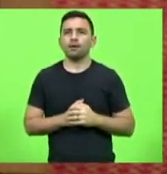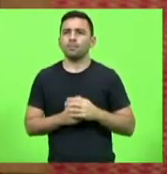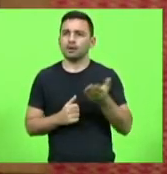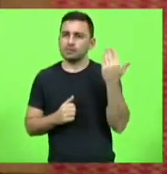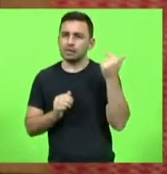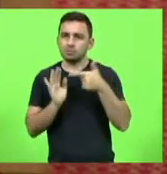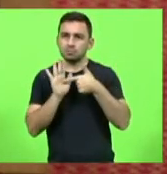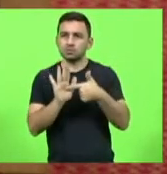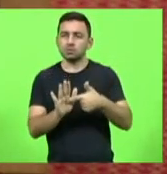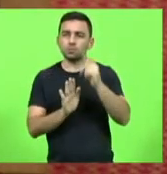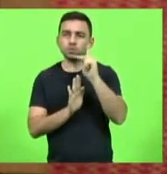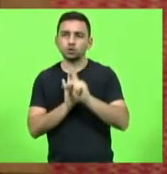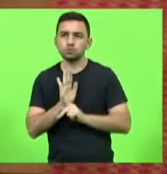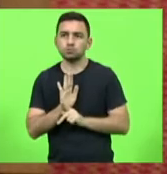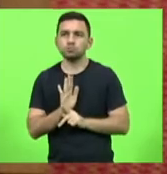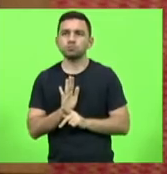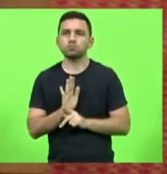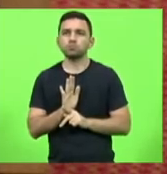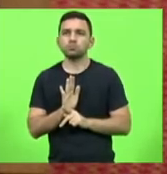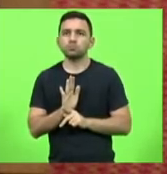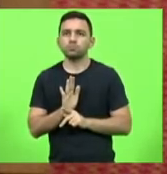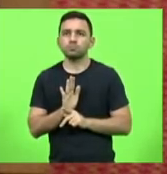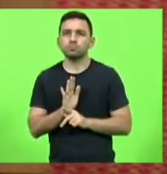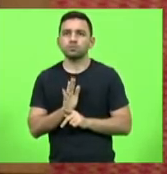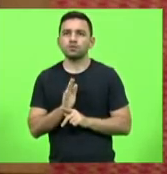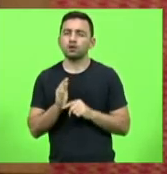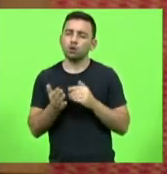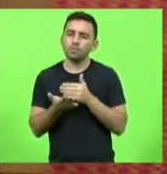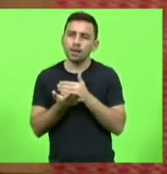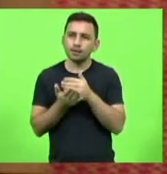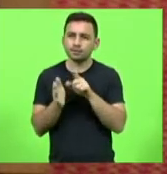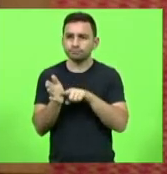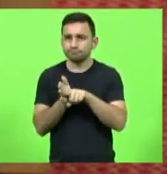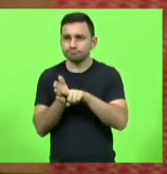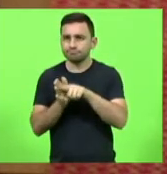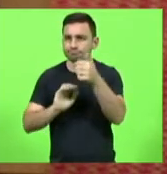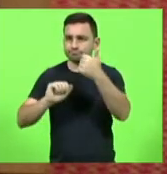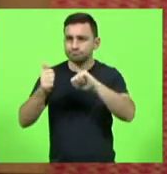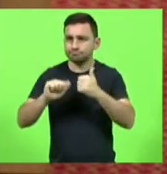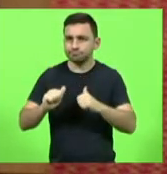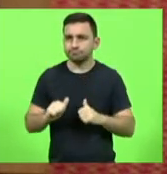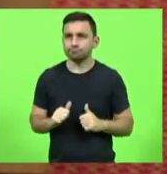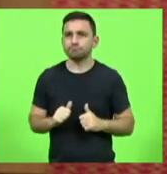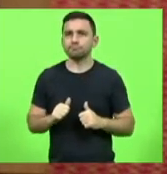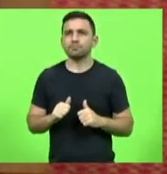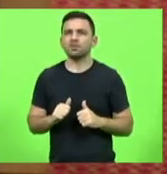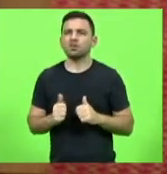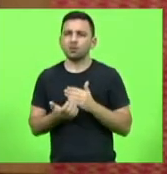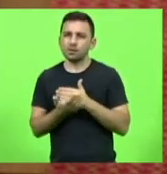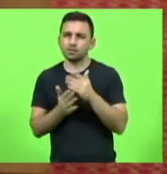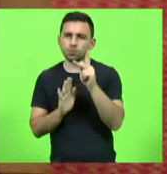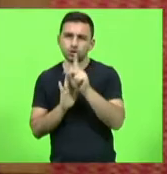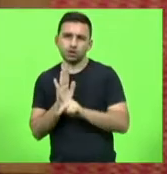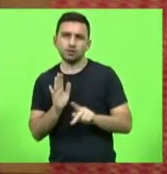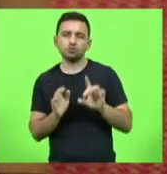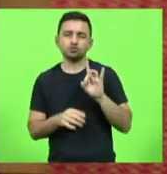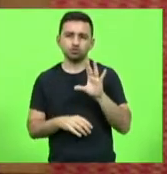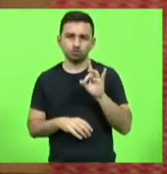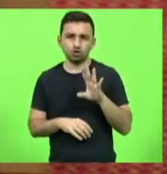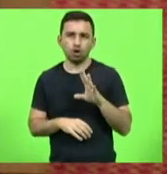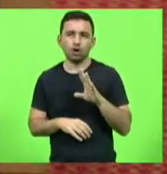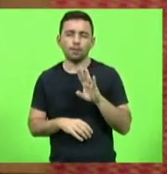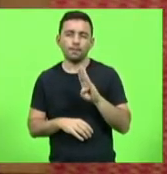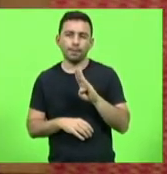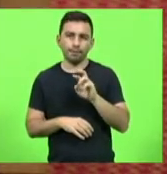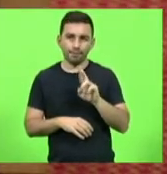apresentaram o projeto, começamos a analisar, foi inicialmente o projeto só para a